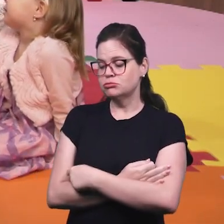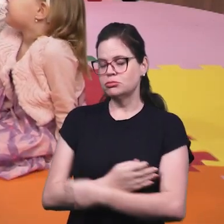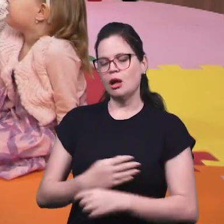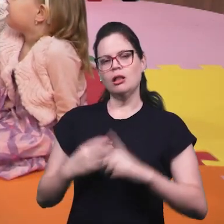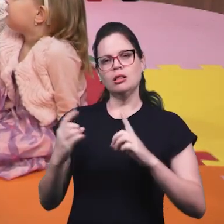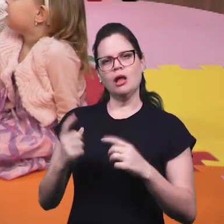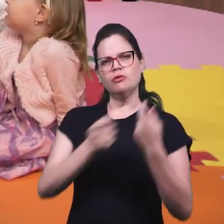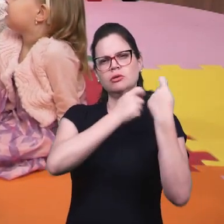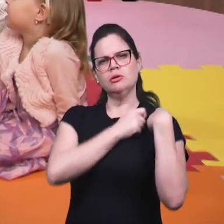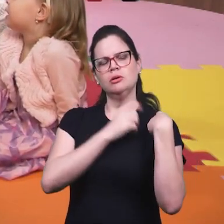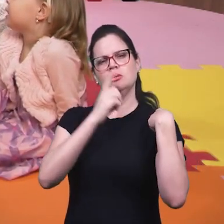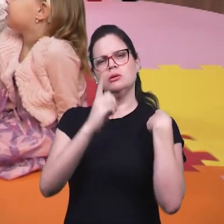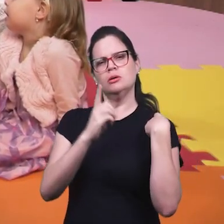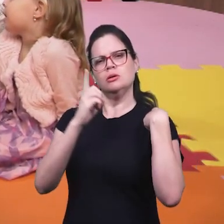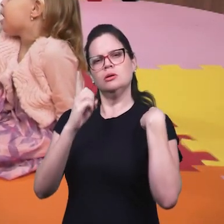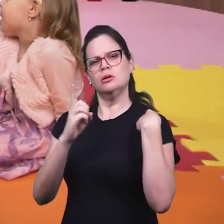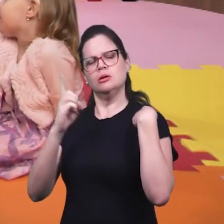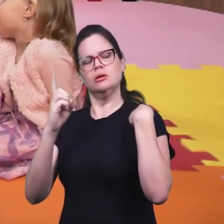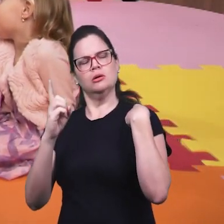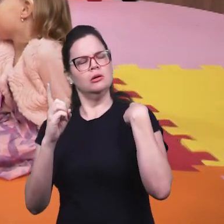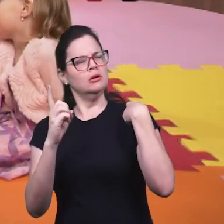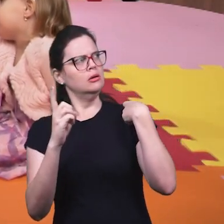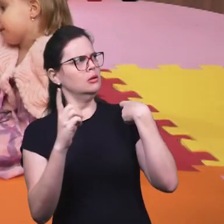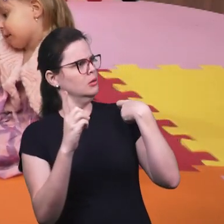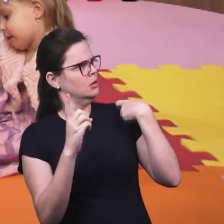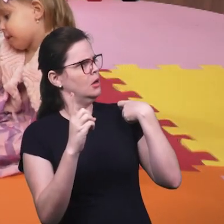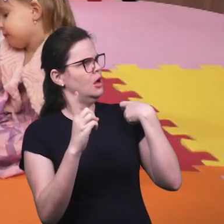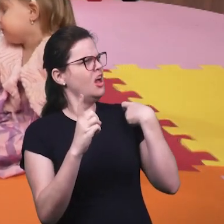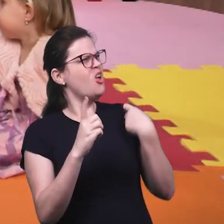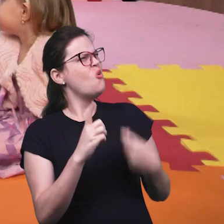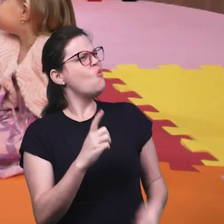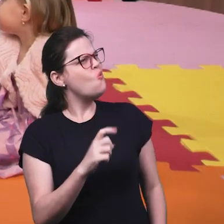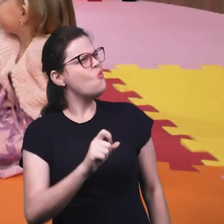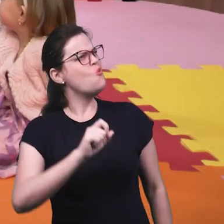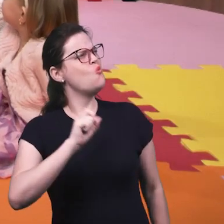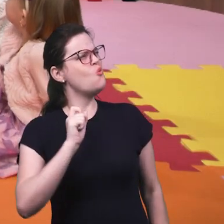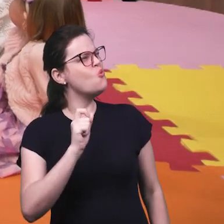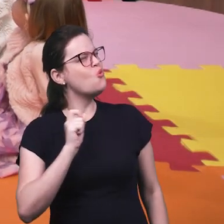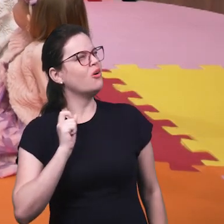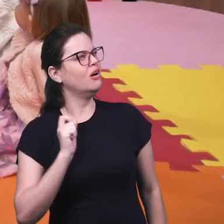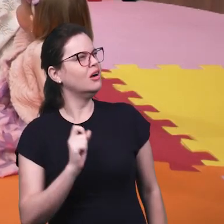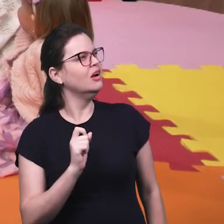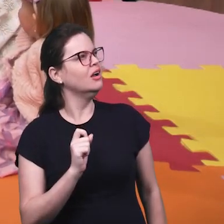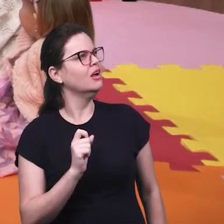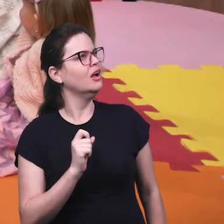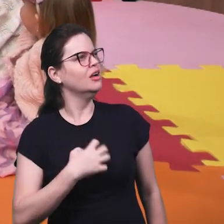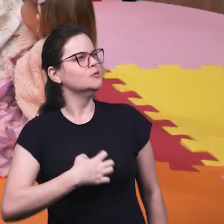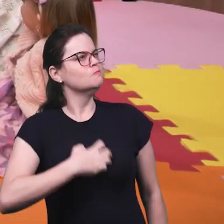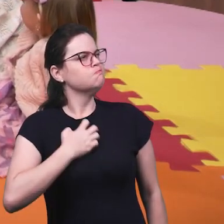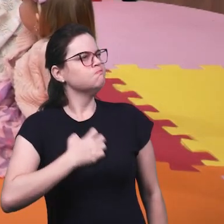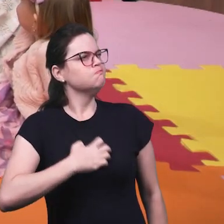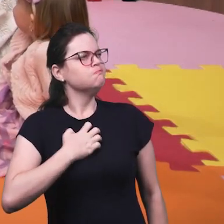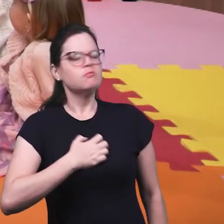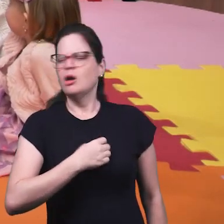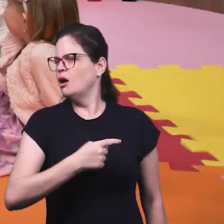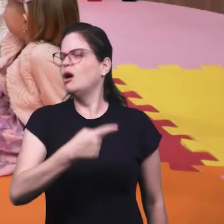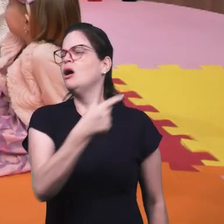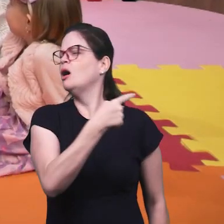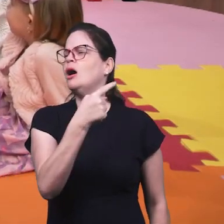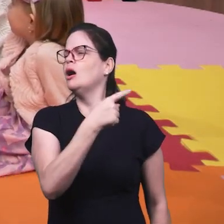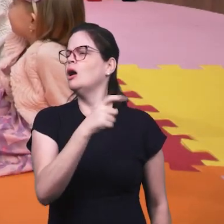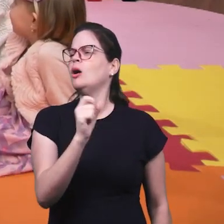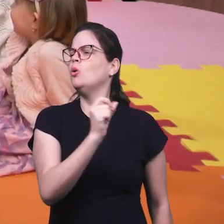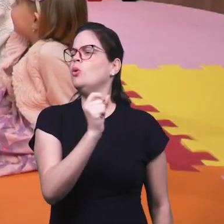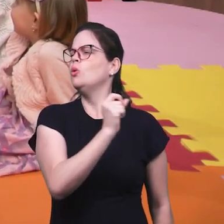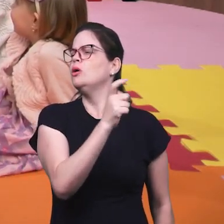Davi, quando viu aquilo, ele ficou indignado. Ele ficou bravo. E ele falou assim: olha, quem é